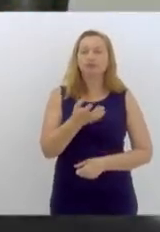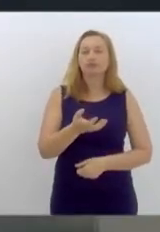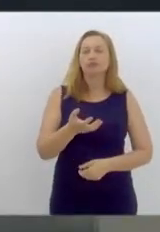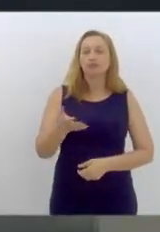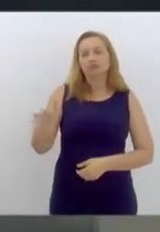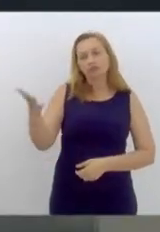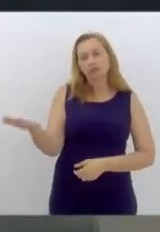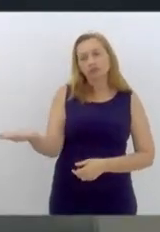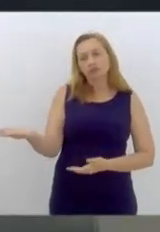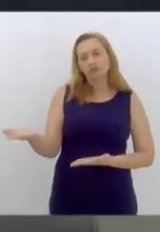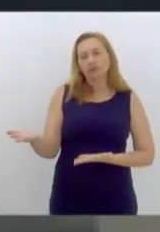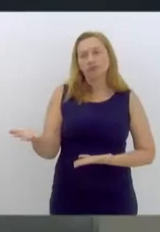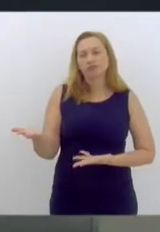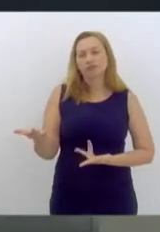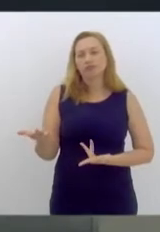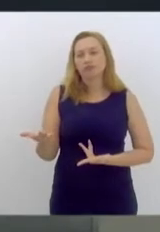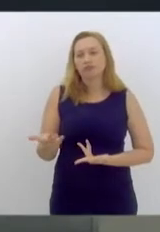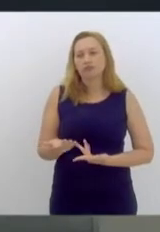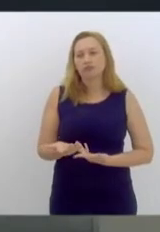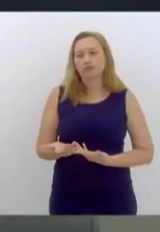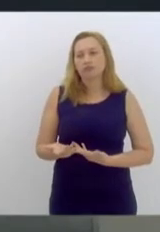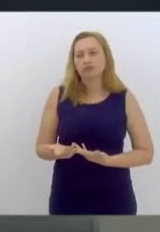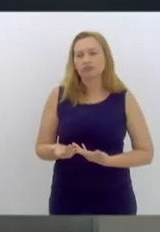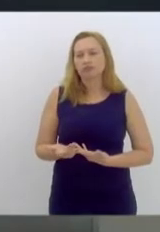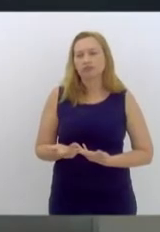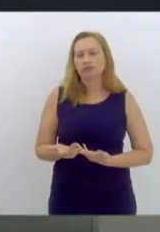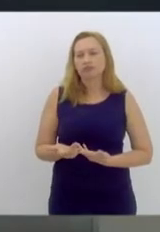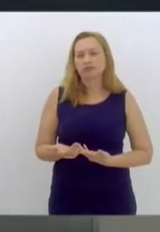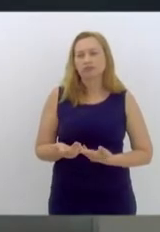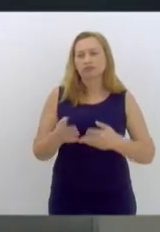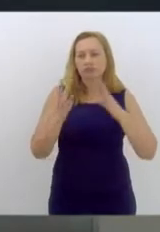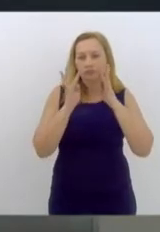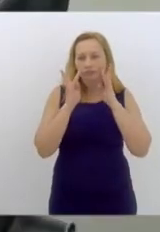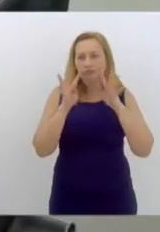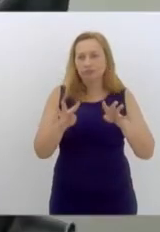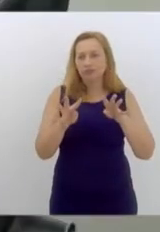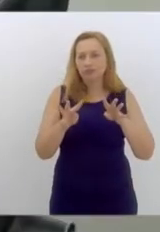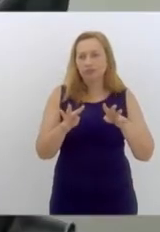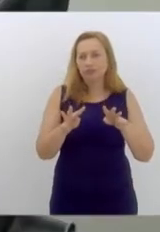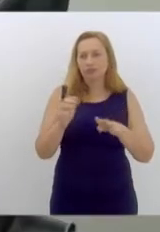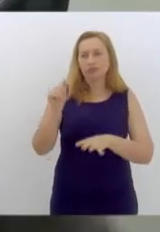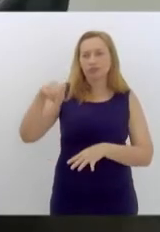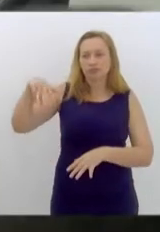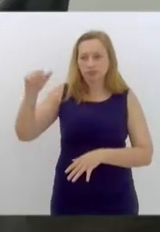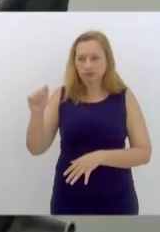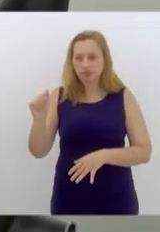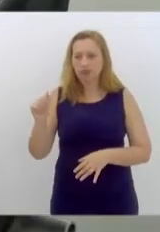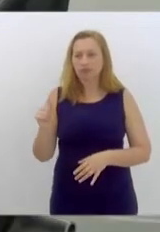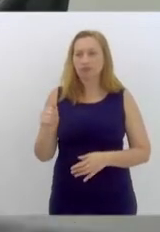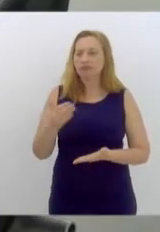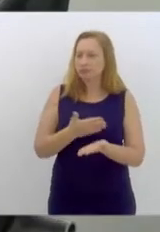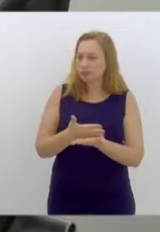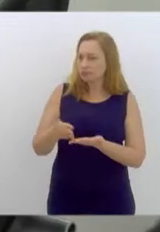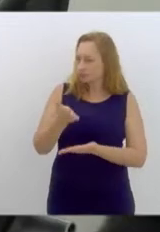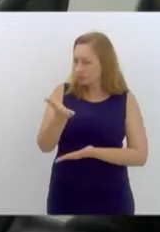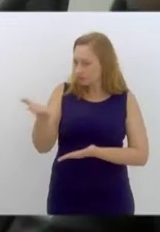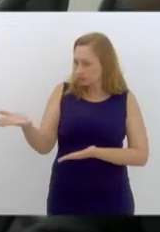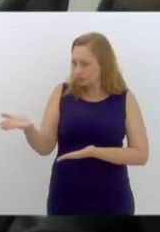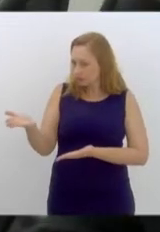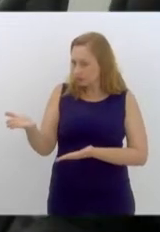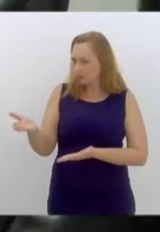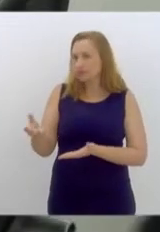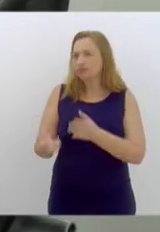chamar a atenção, tanto para a Ana Valentina, e vão começar a audiência por vocês, que são os autores